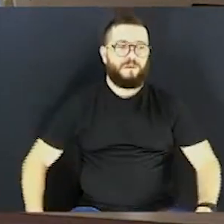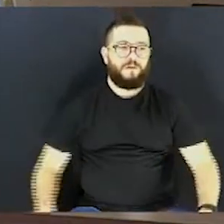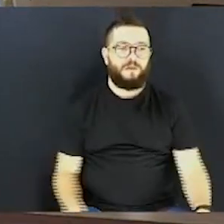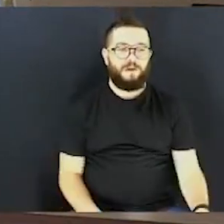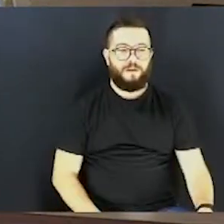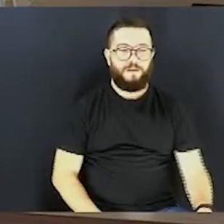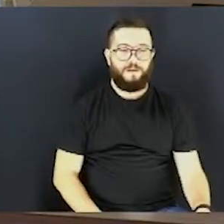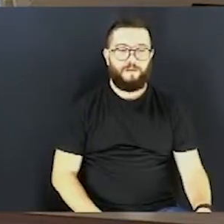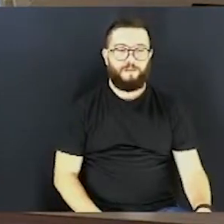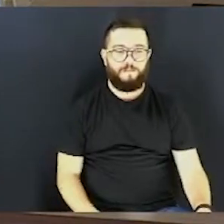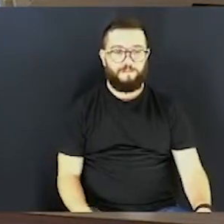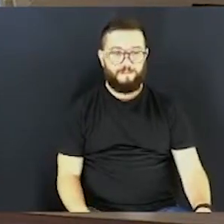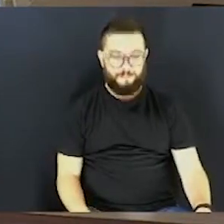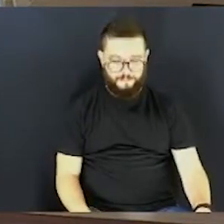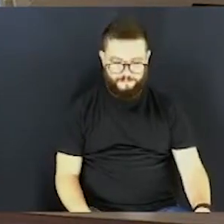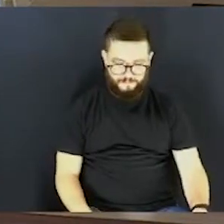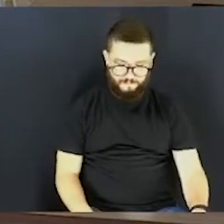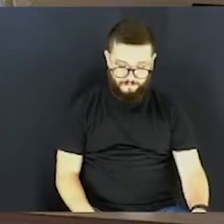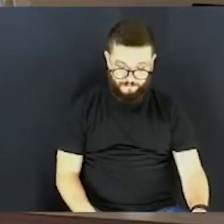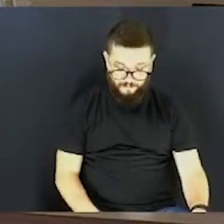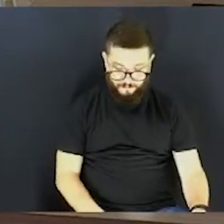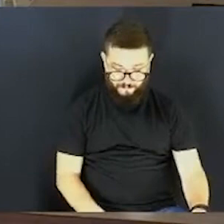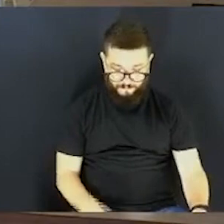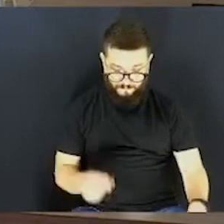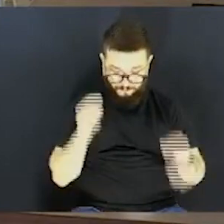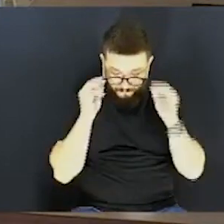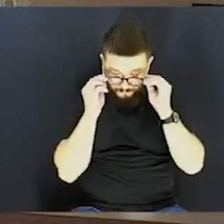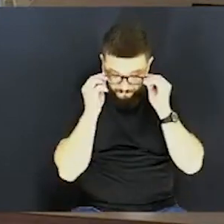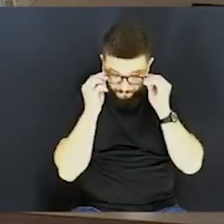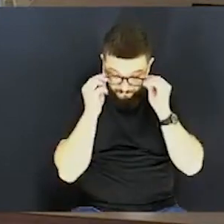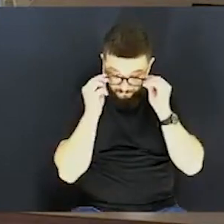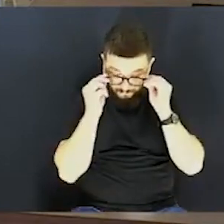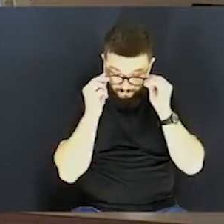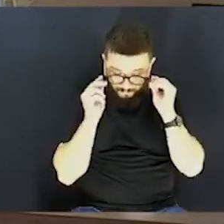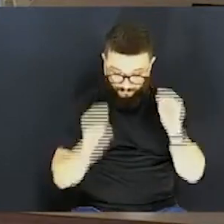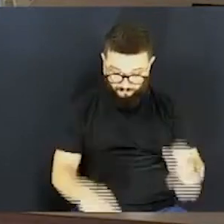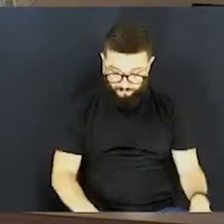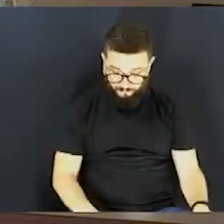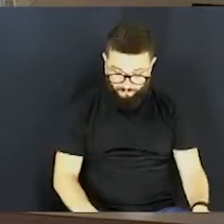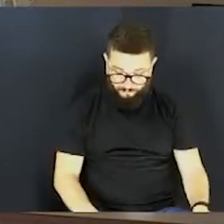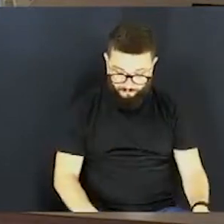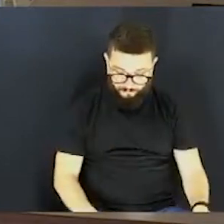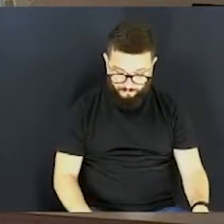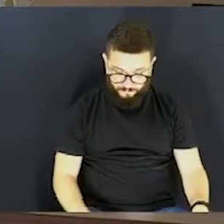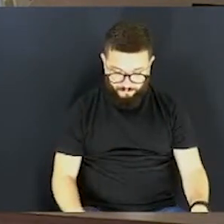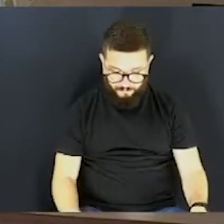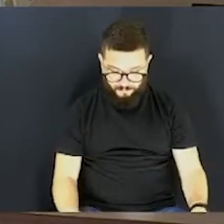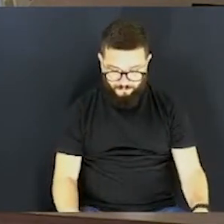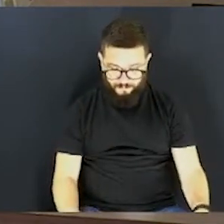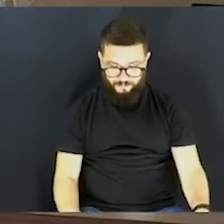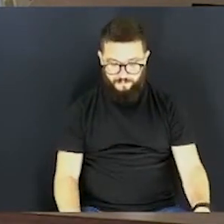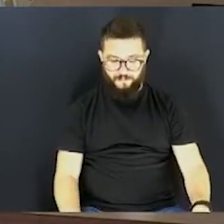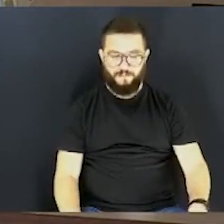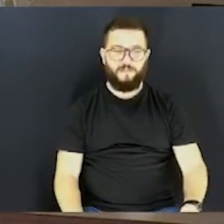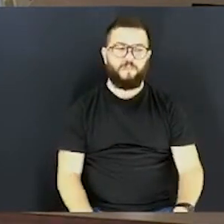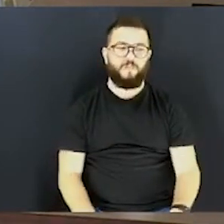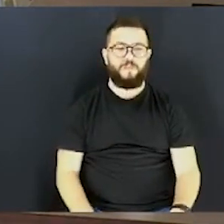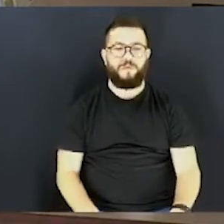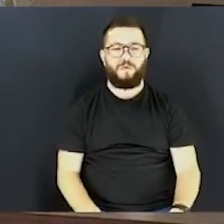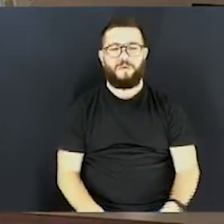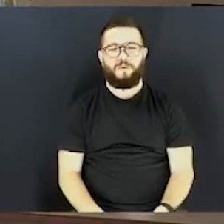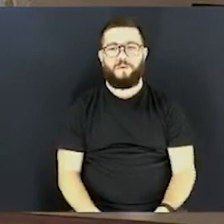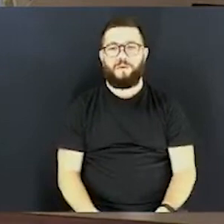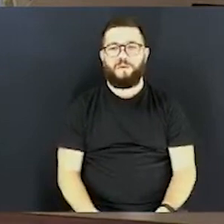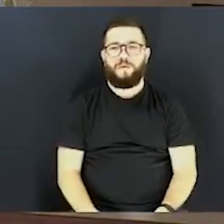ali uma intenção de ajudar os pais e as mães que têm os seus filhos na rede própria, na rede